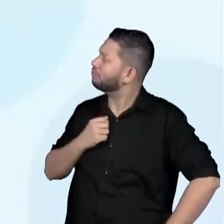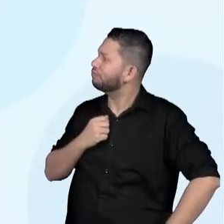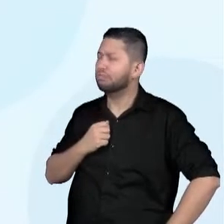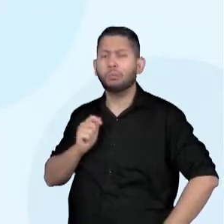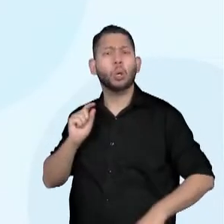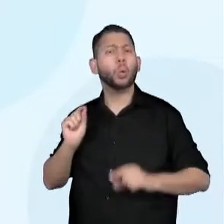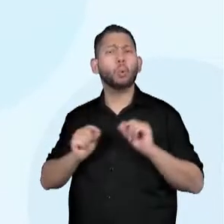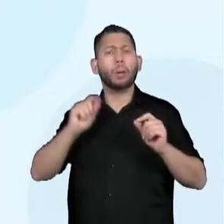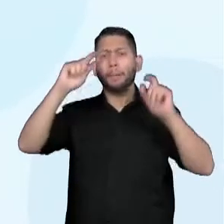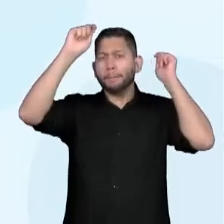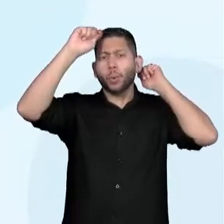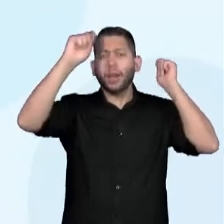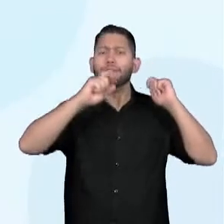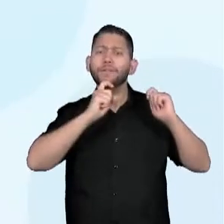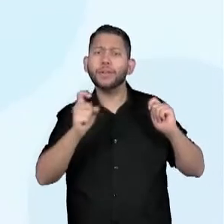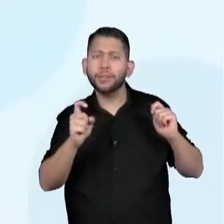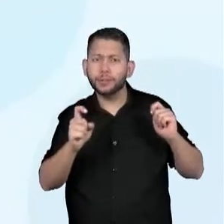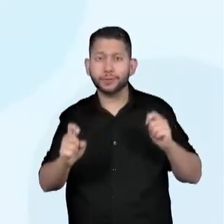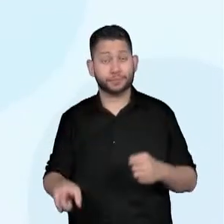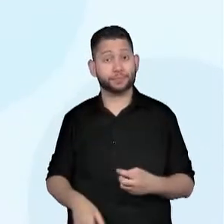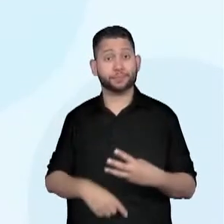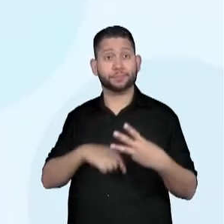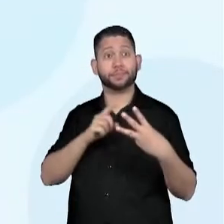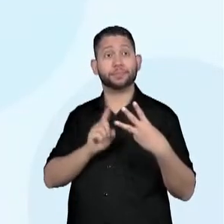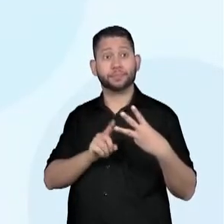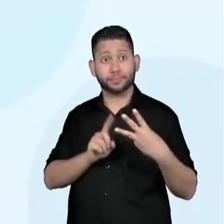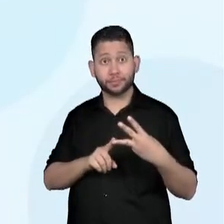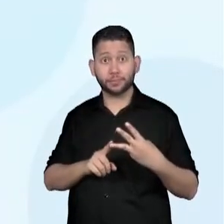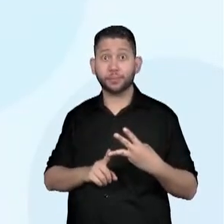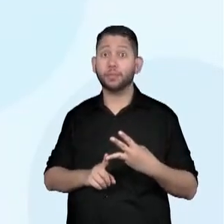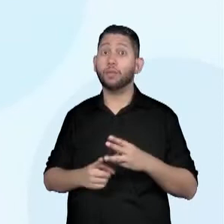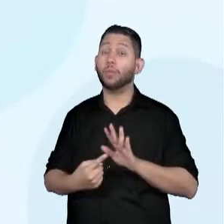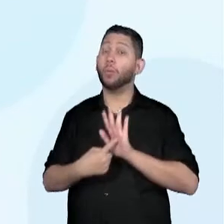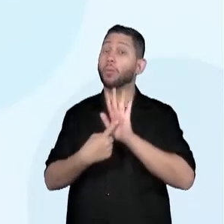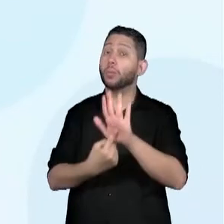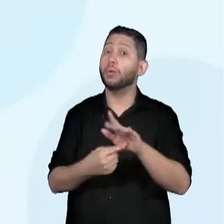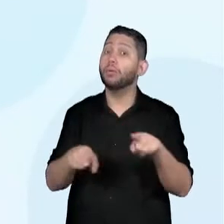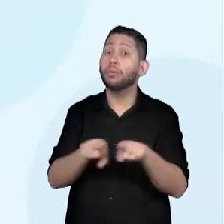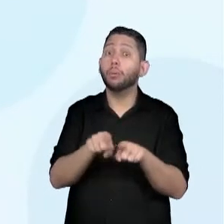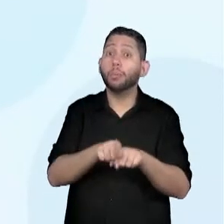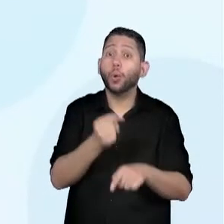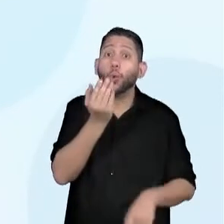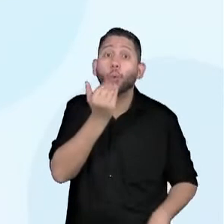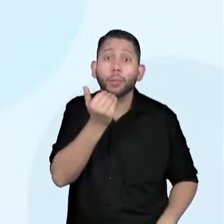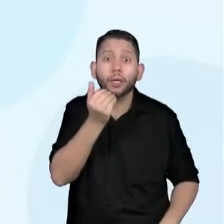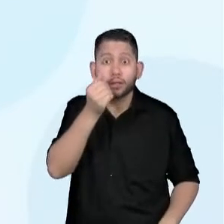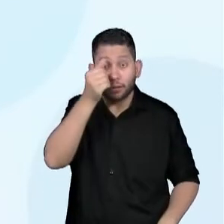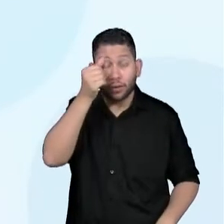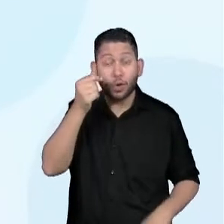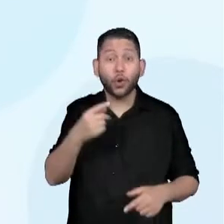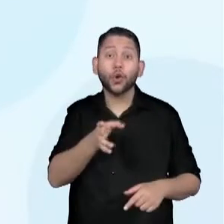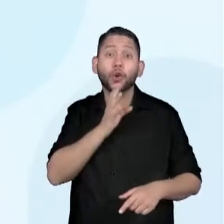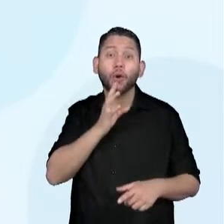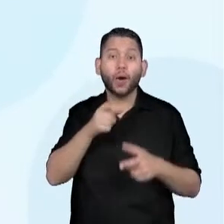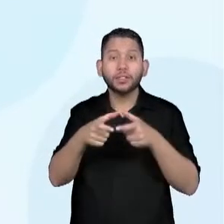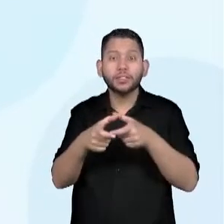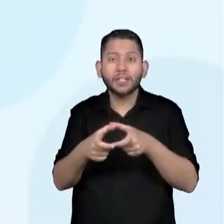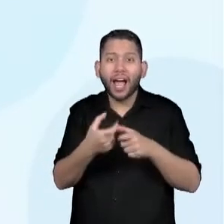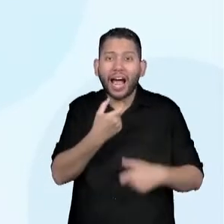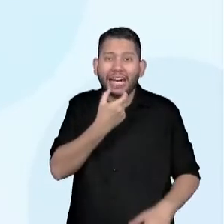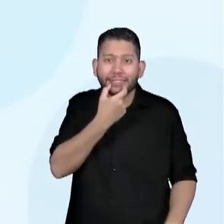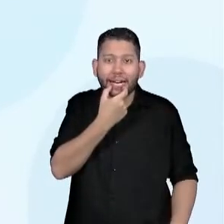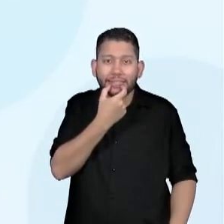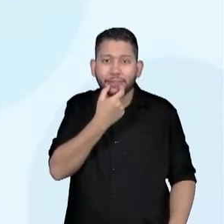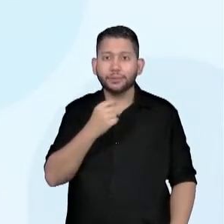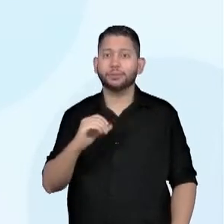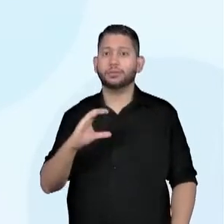boné verde. Vamos ter uma unidade para falar sobre alimentação, comida. I like cookies. Eu gosto